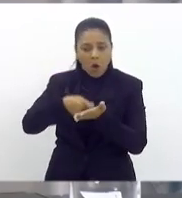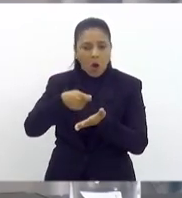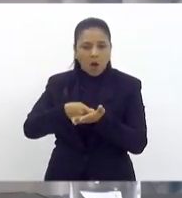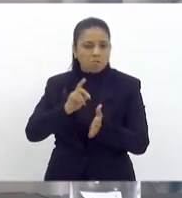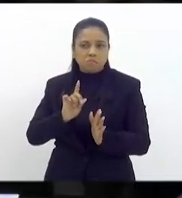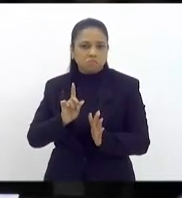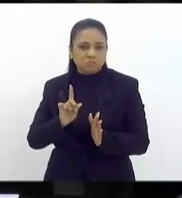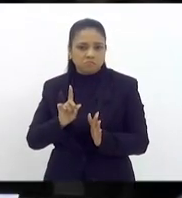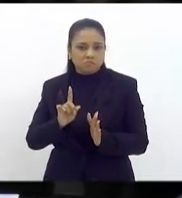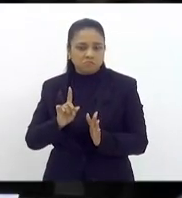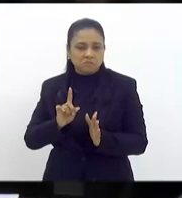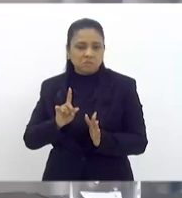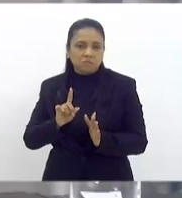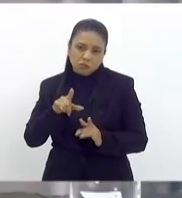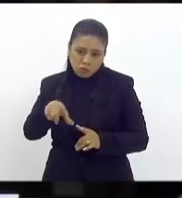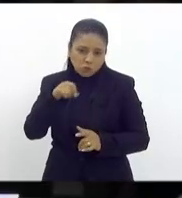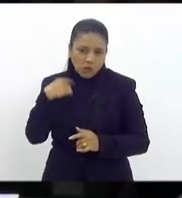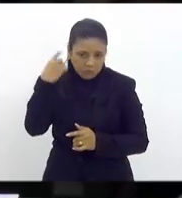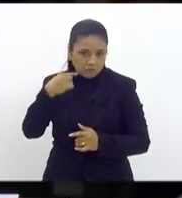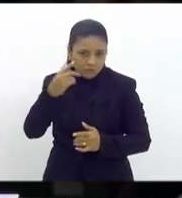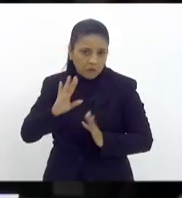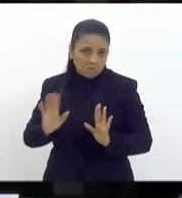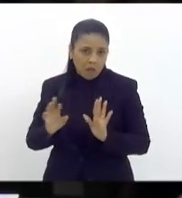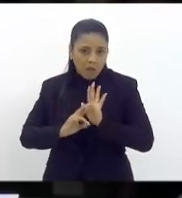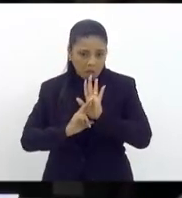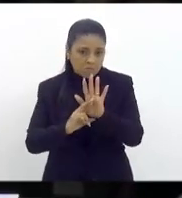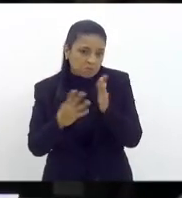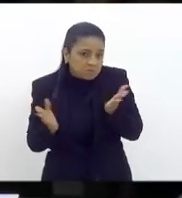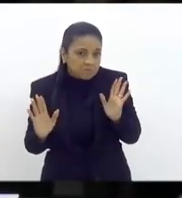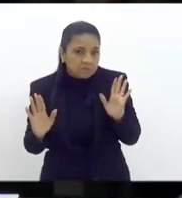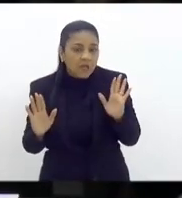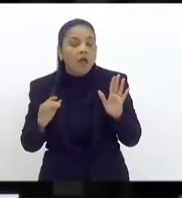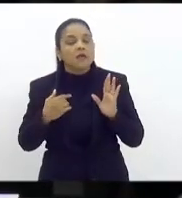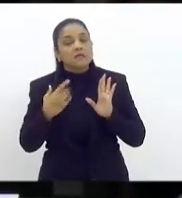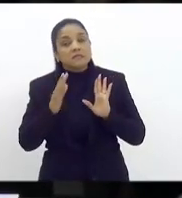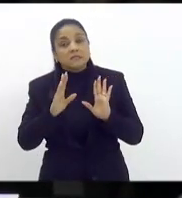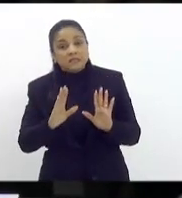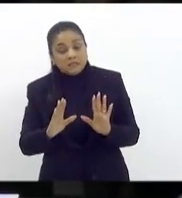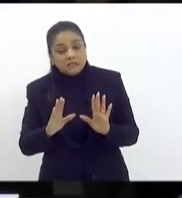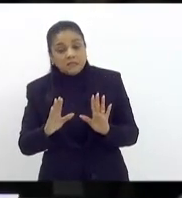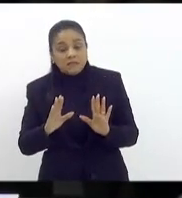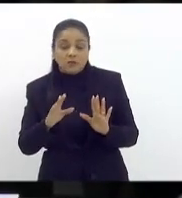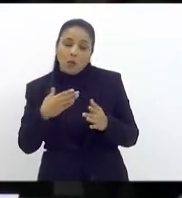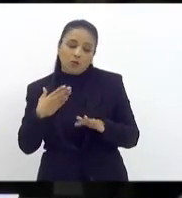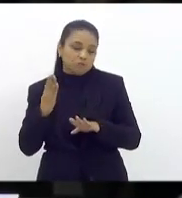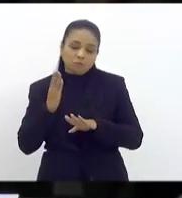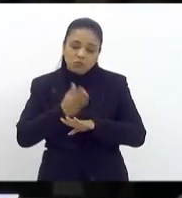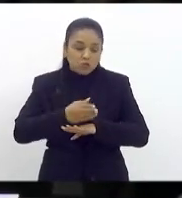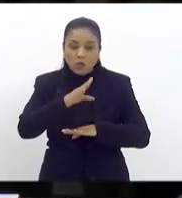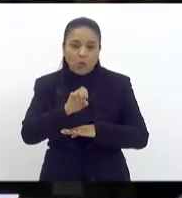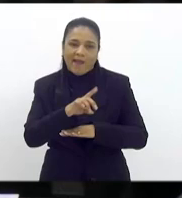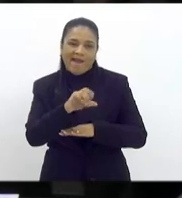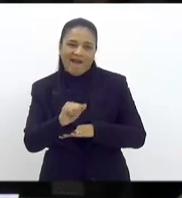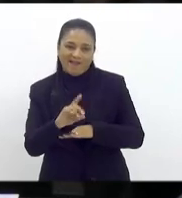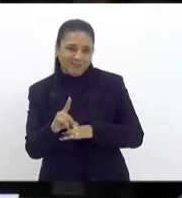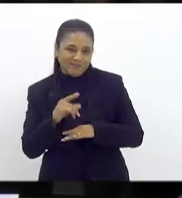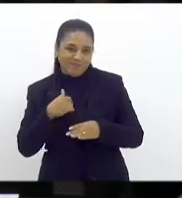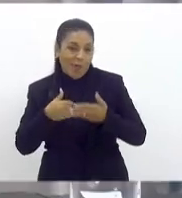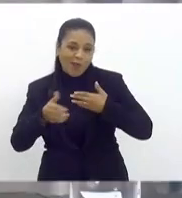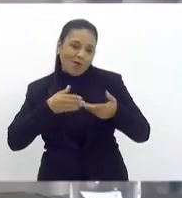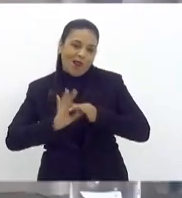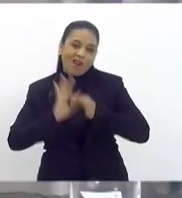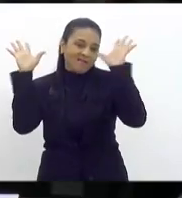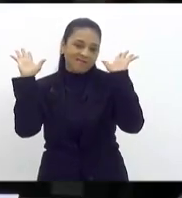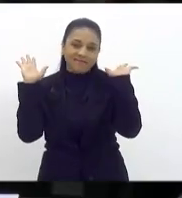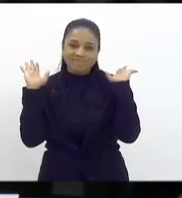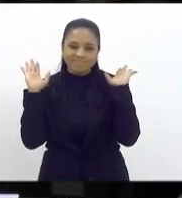cobrança per se. Sim, certo? É verdade. Sim, em tese. Mas então ele não pode se dirigir ao ECAD. Ele tem que se dirigir onde ele quiser. Ele